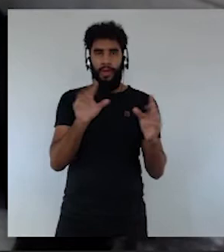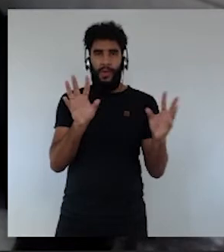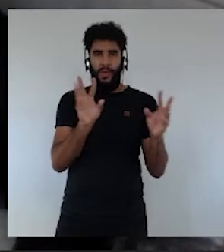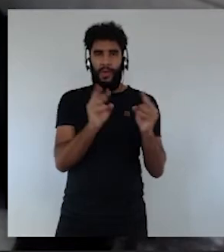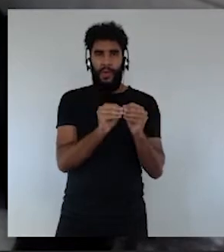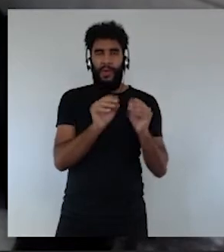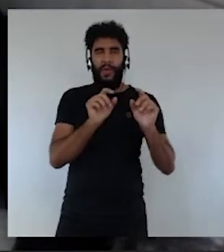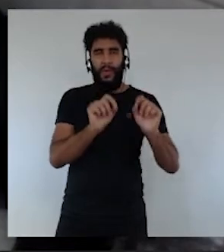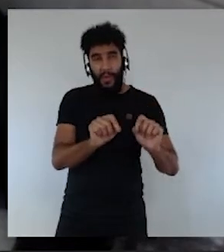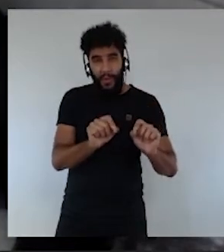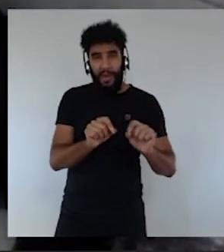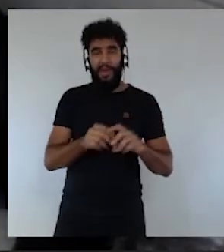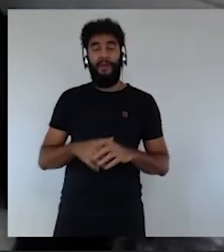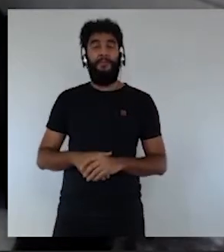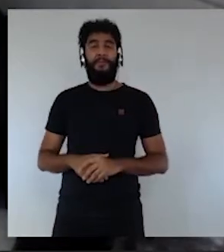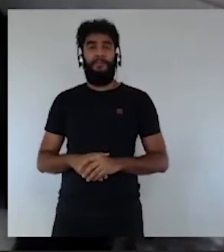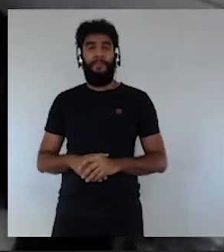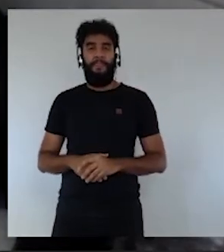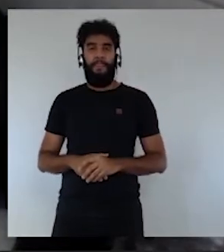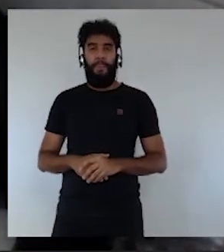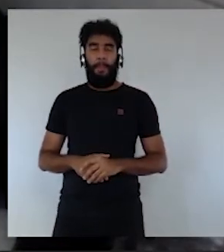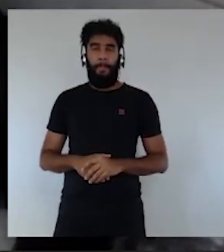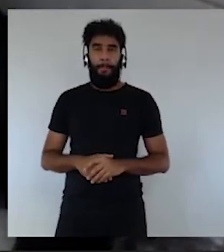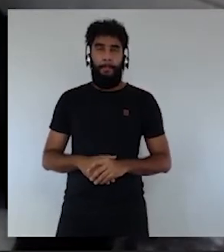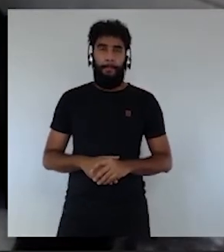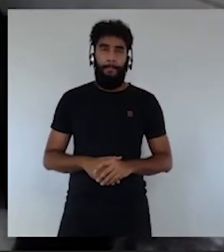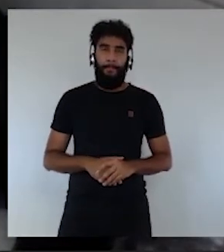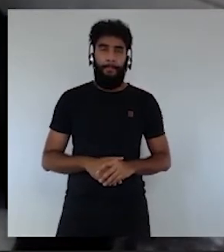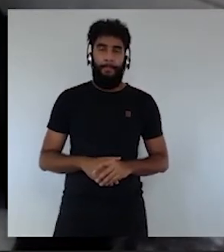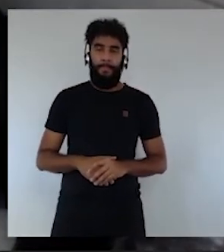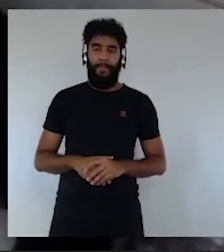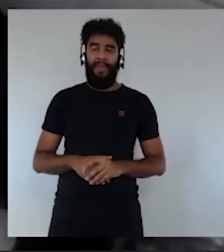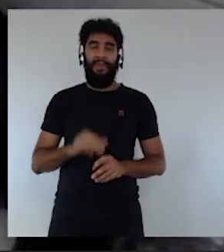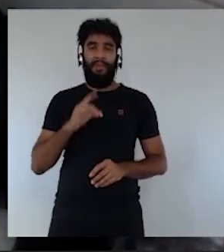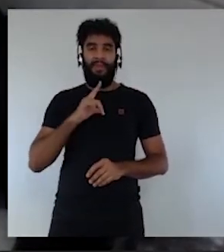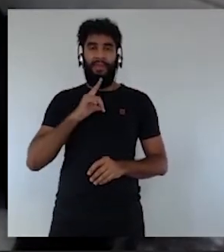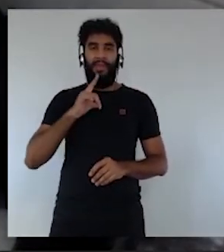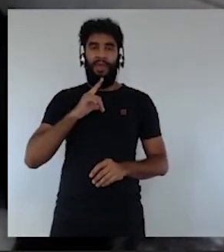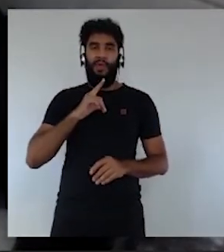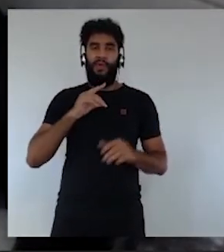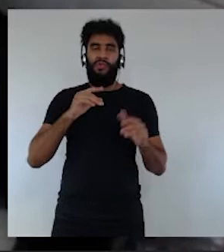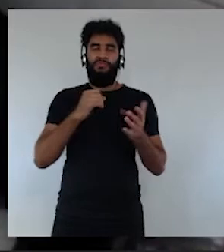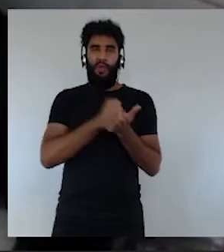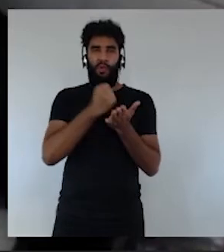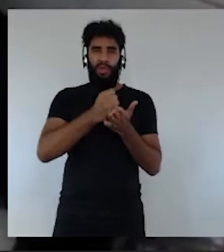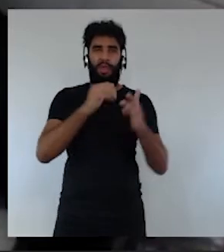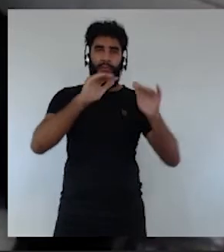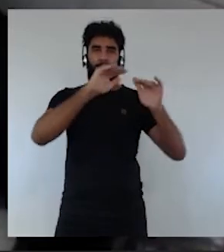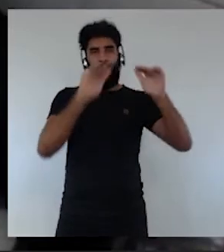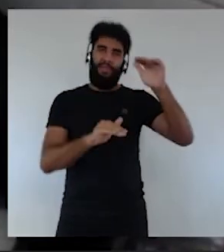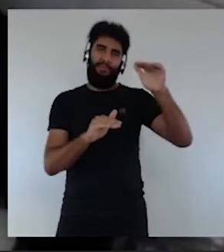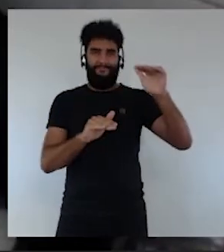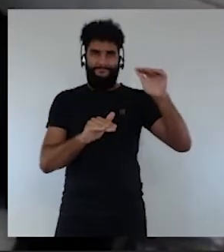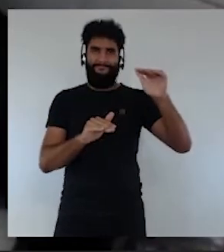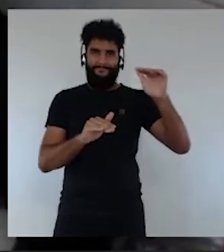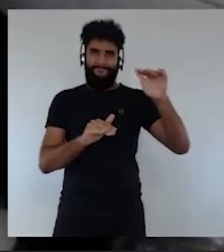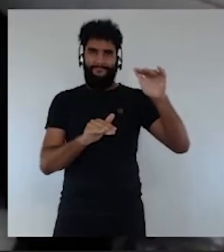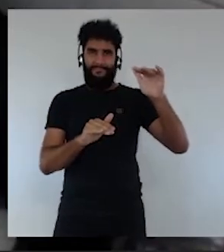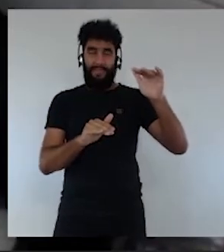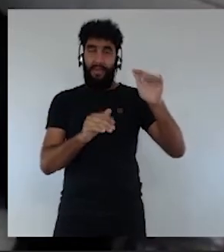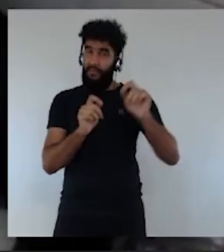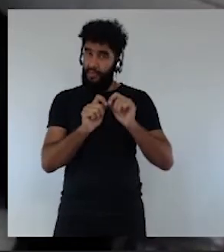a uma conclusão, de que o desequilíbrio contratual, numa